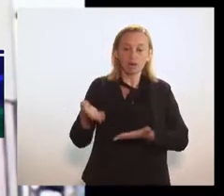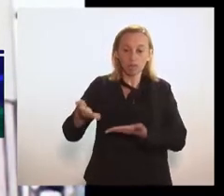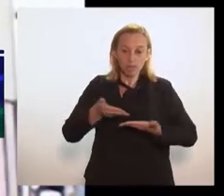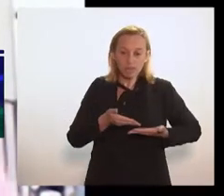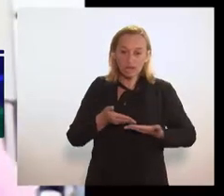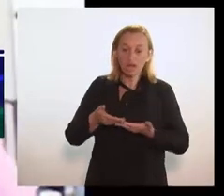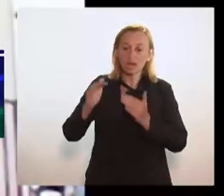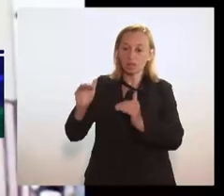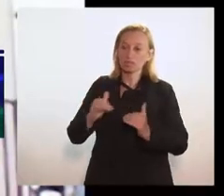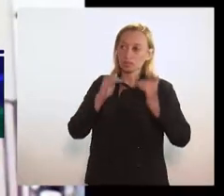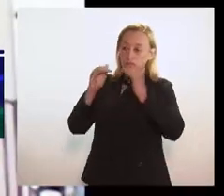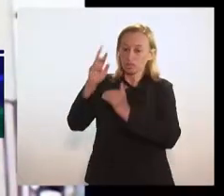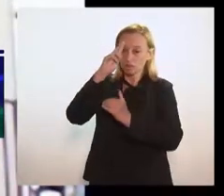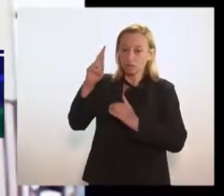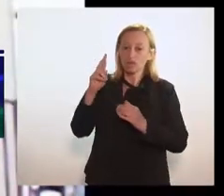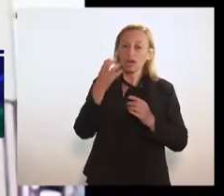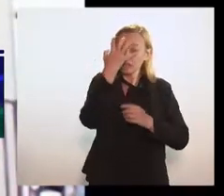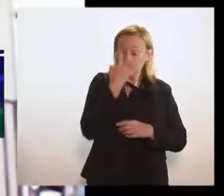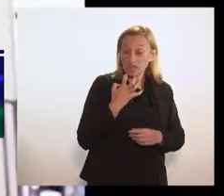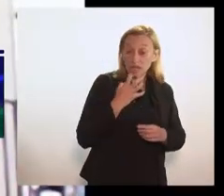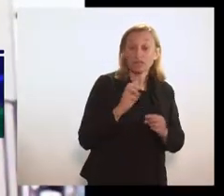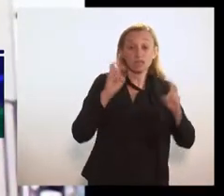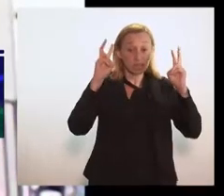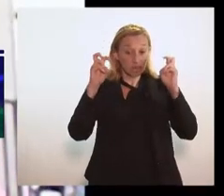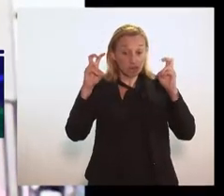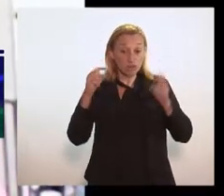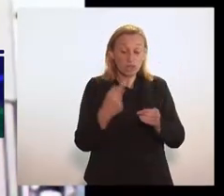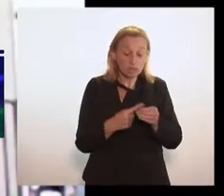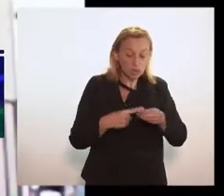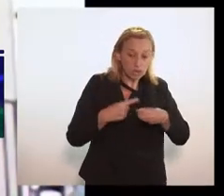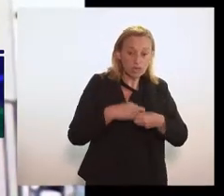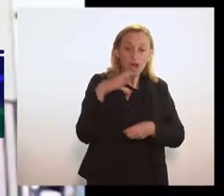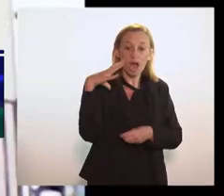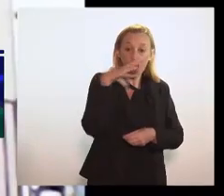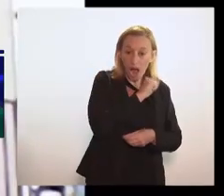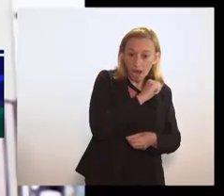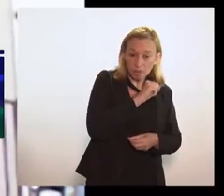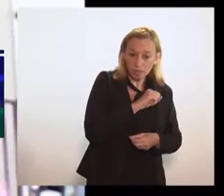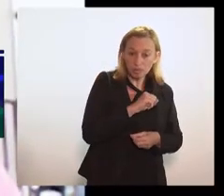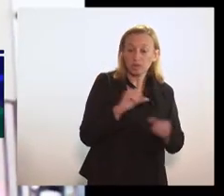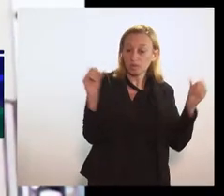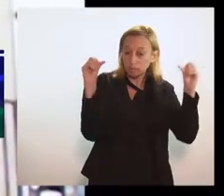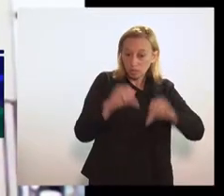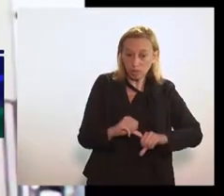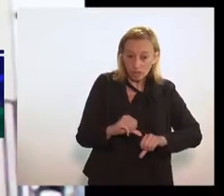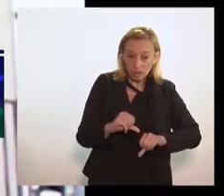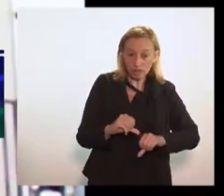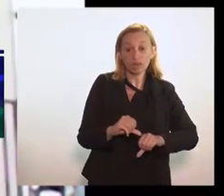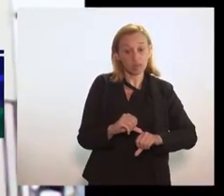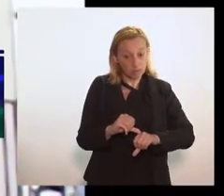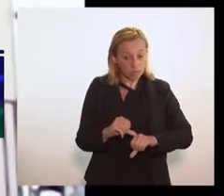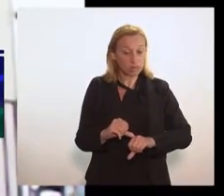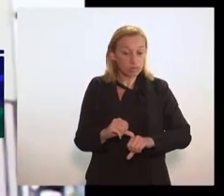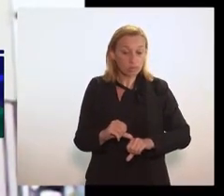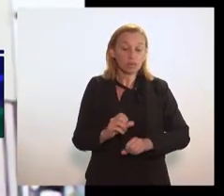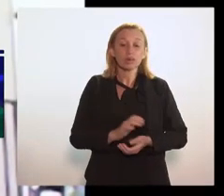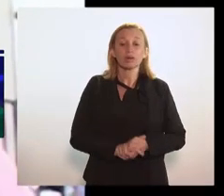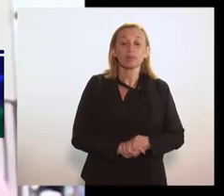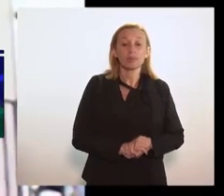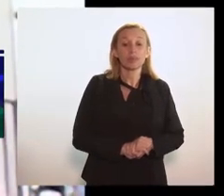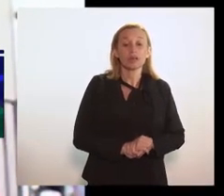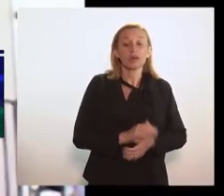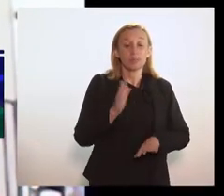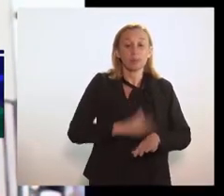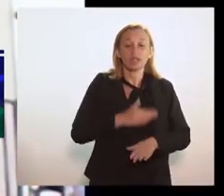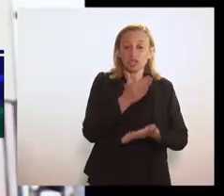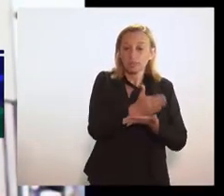casa a gravidade dessa situação. Esses municípios vão rapidamente entrar em colapso, são os maiores municípios do estado do Rio de Janeiro, é mais